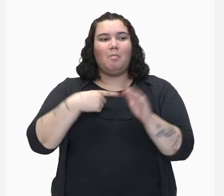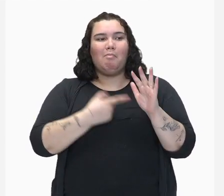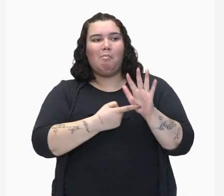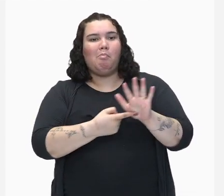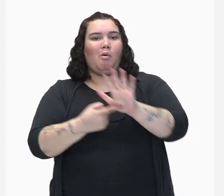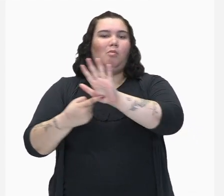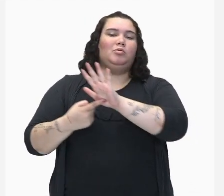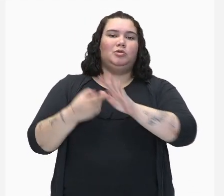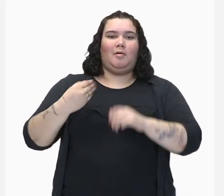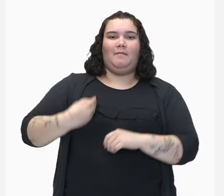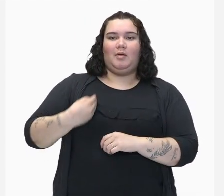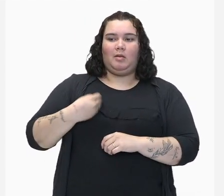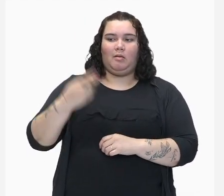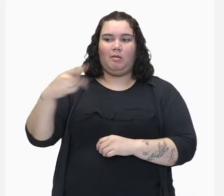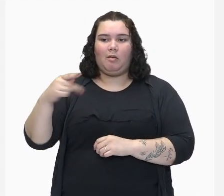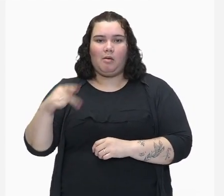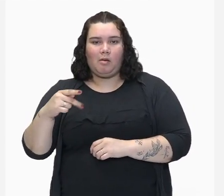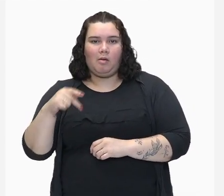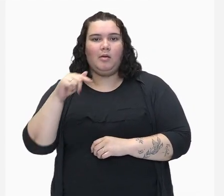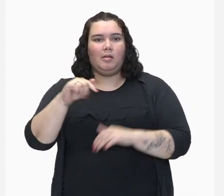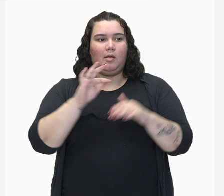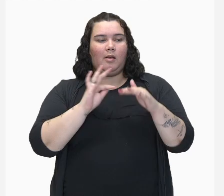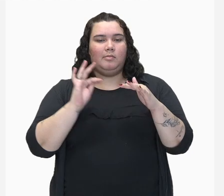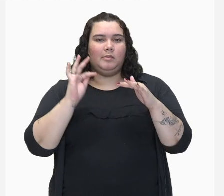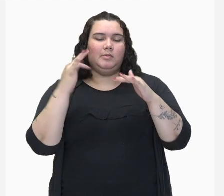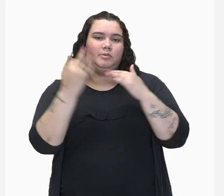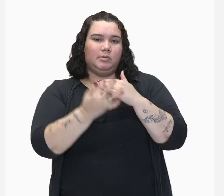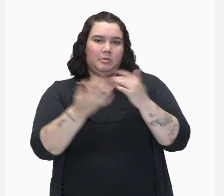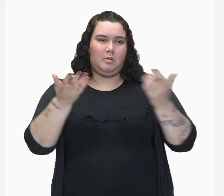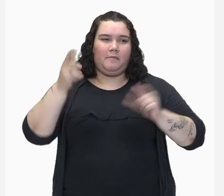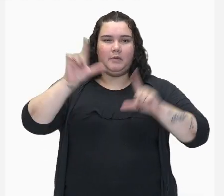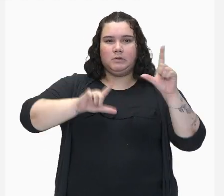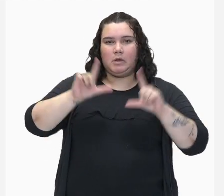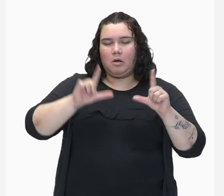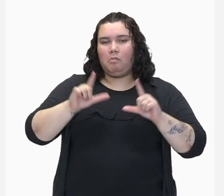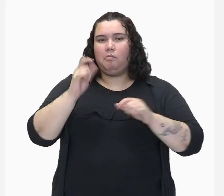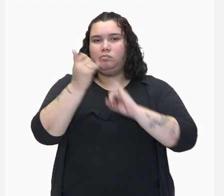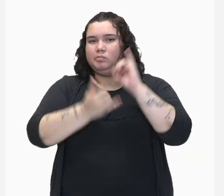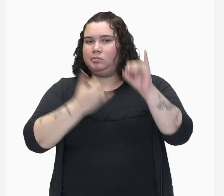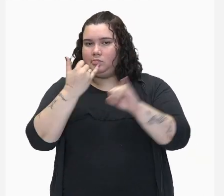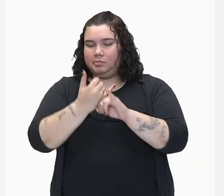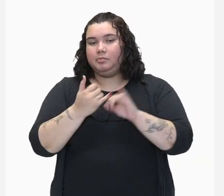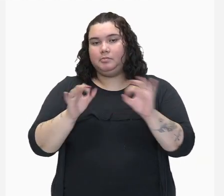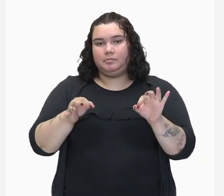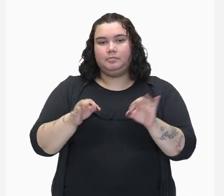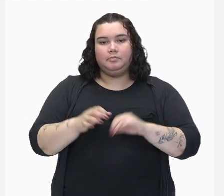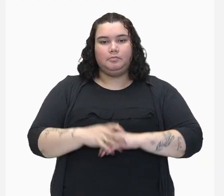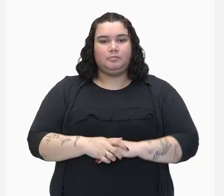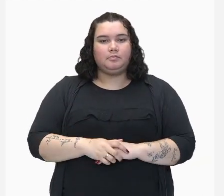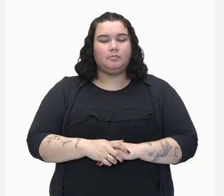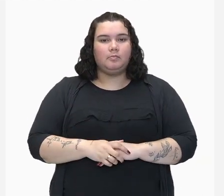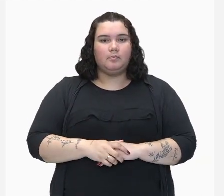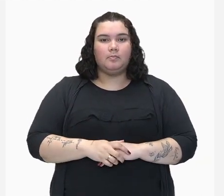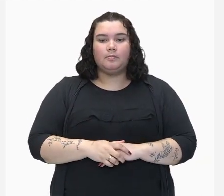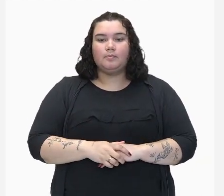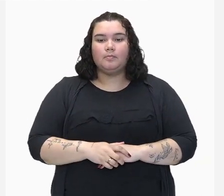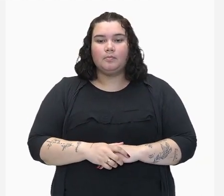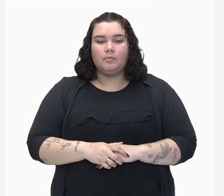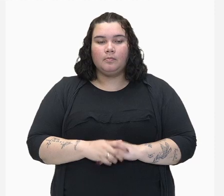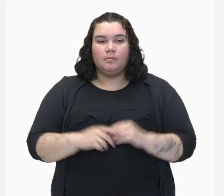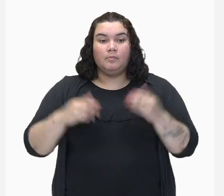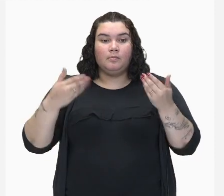Então, gente, a mídia ela tem um papel muito importante para o esporte, no sentido de que de